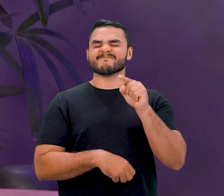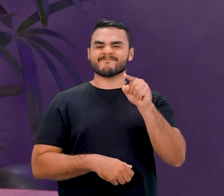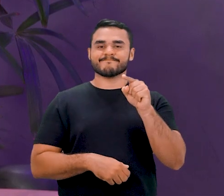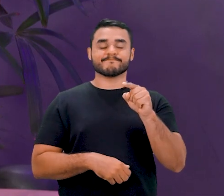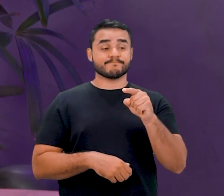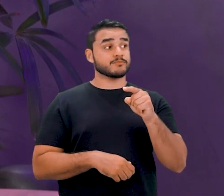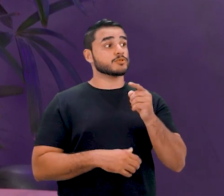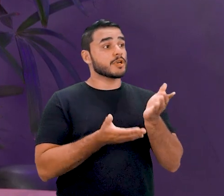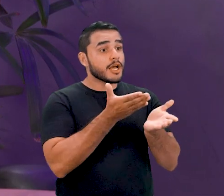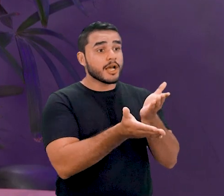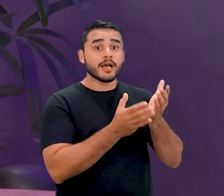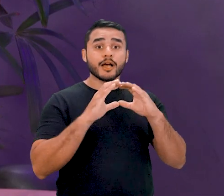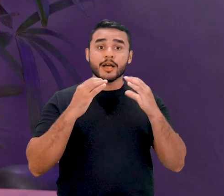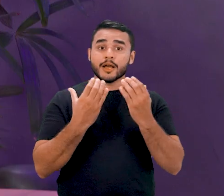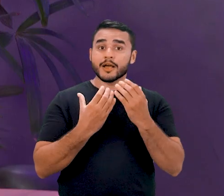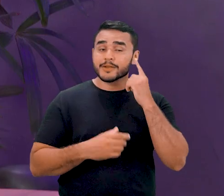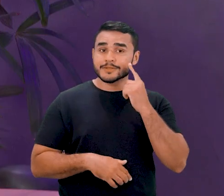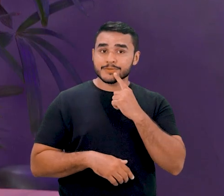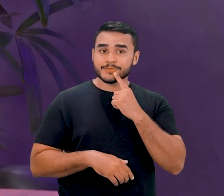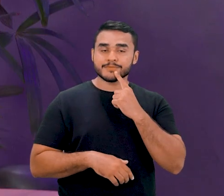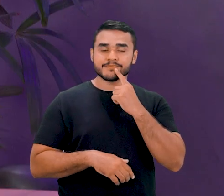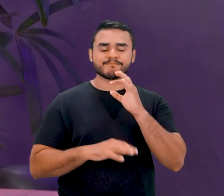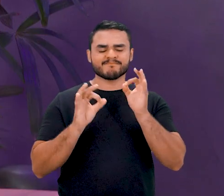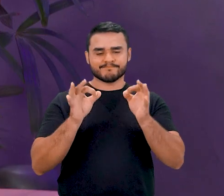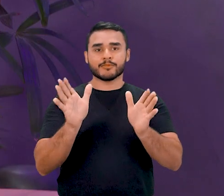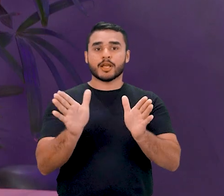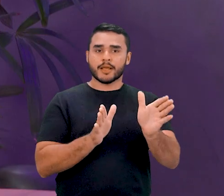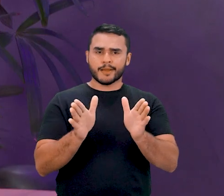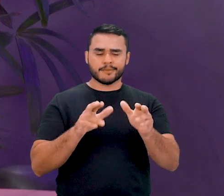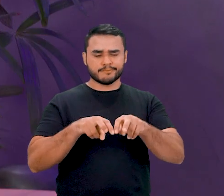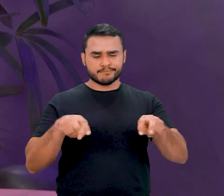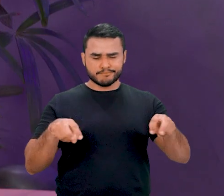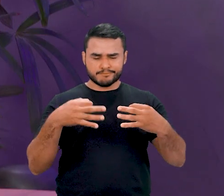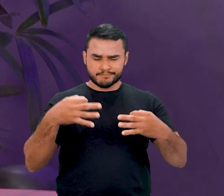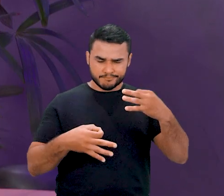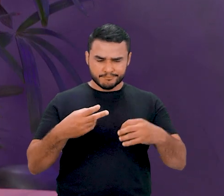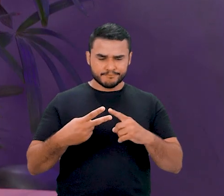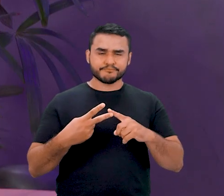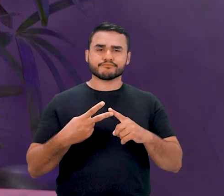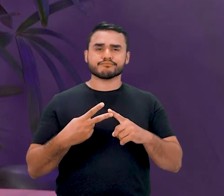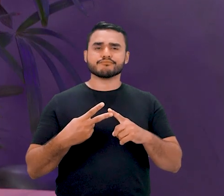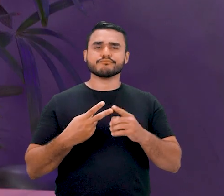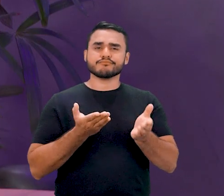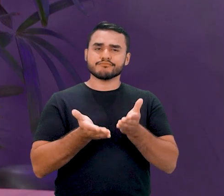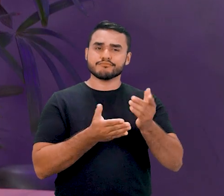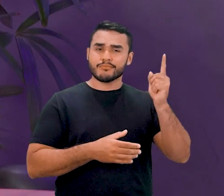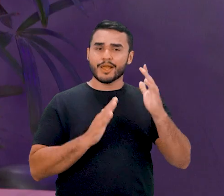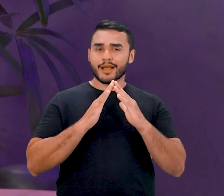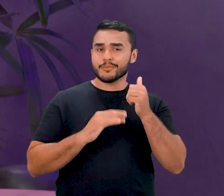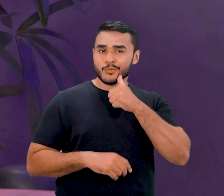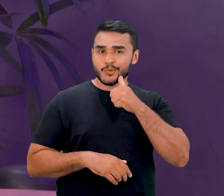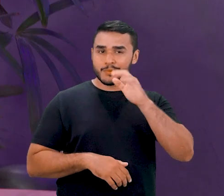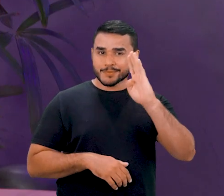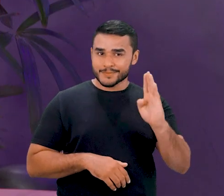a comunidade surda, acessibilizando não só audiências, atendimentos à Casa da Mulher Brasileira. Sim.